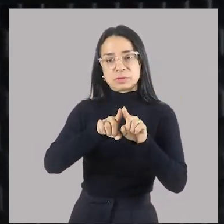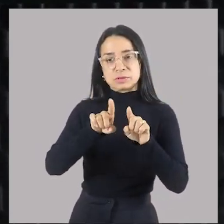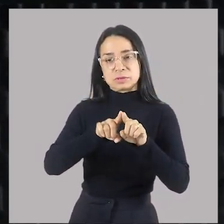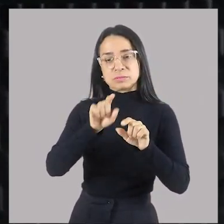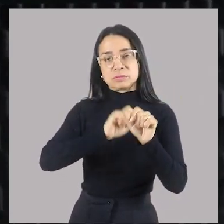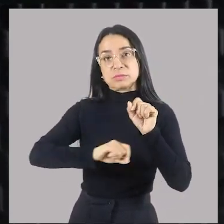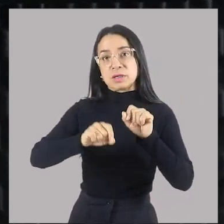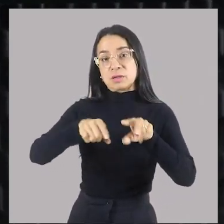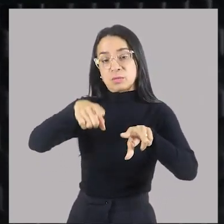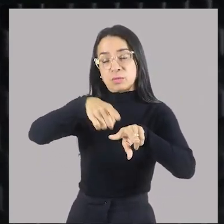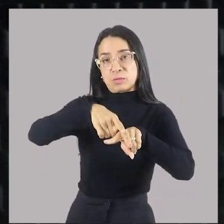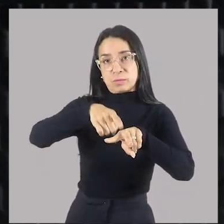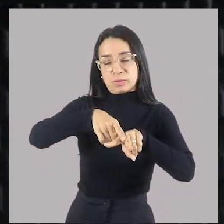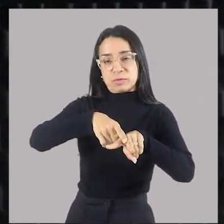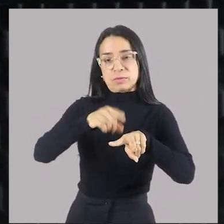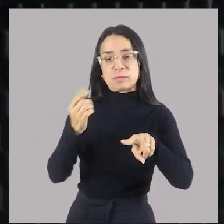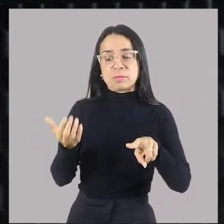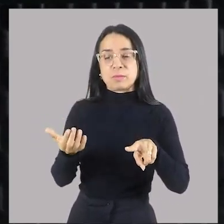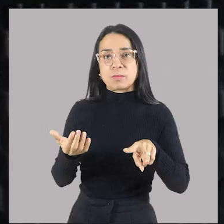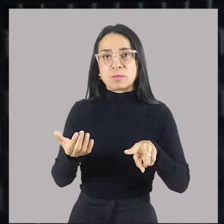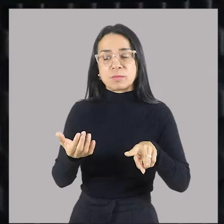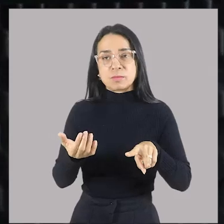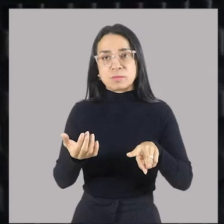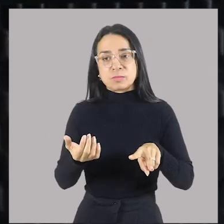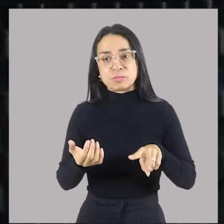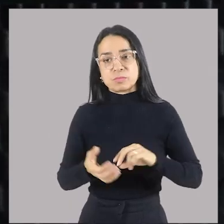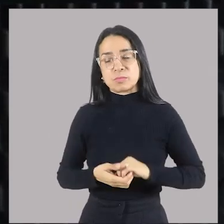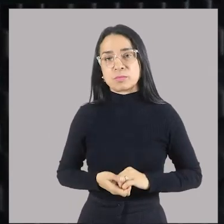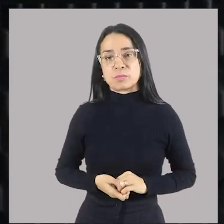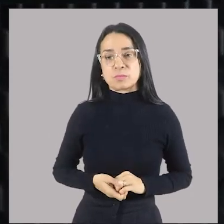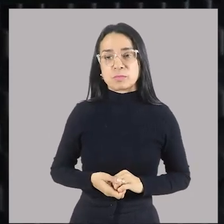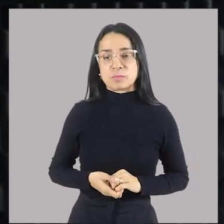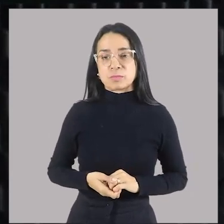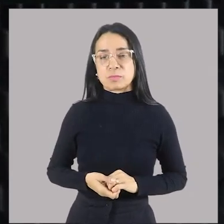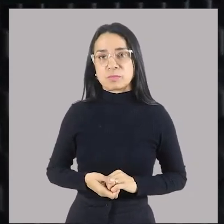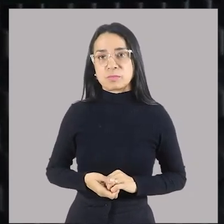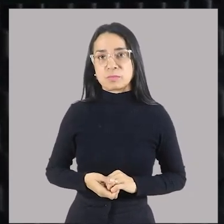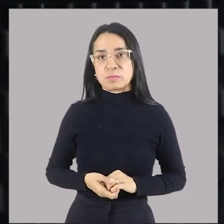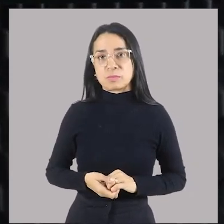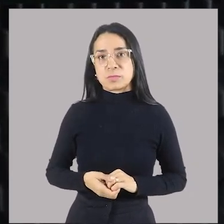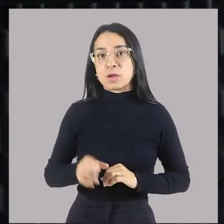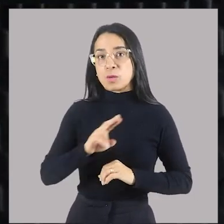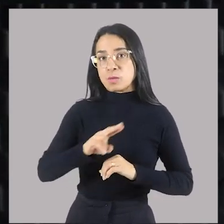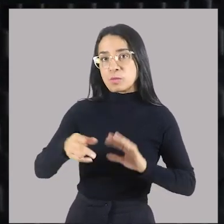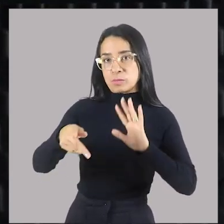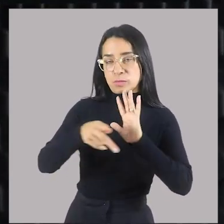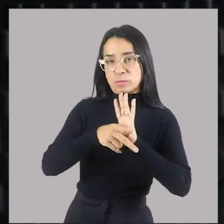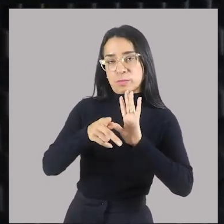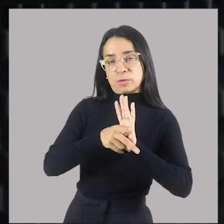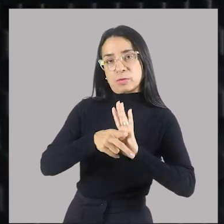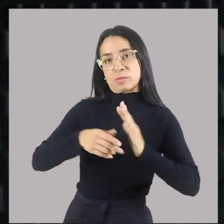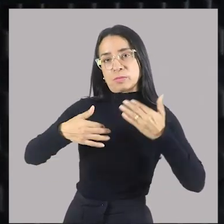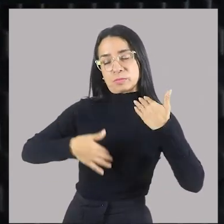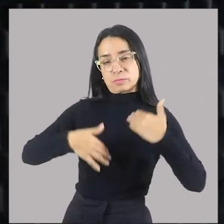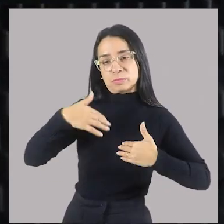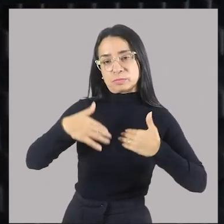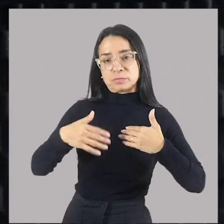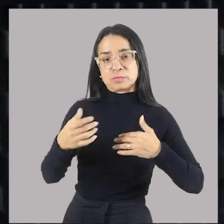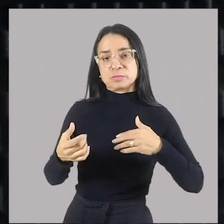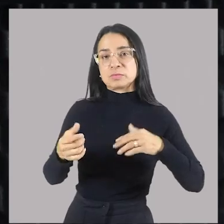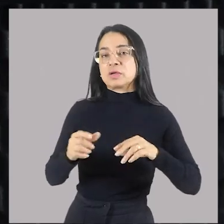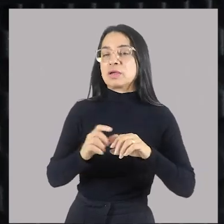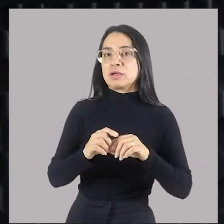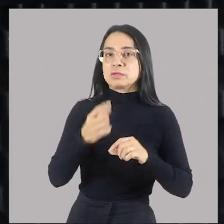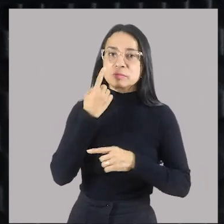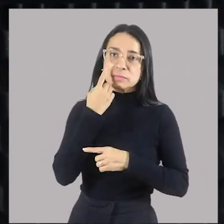dos pés, então o metacarpo e o metatarso são os ossos considerados ossos curtos, onde